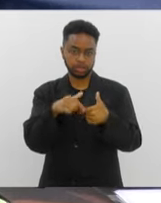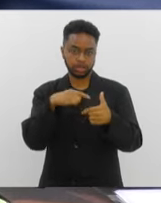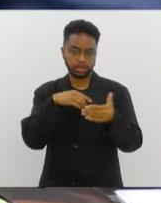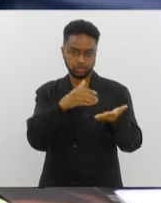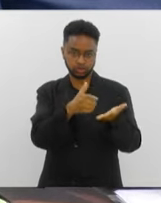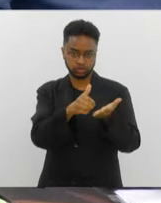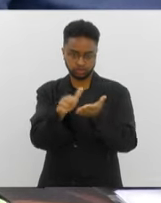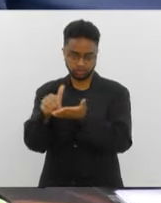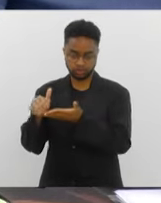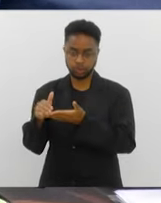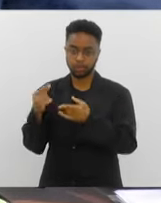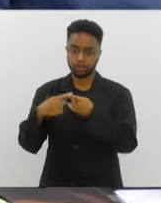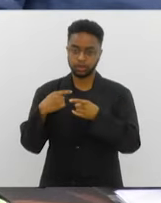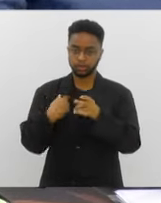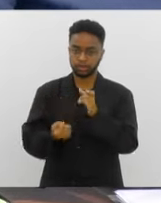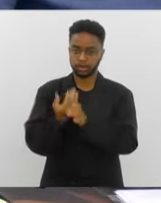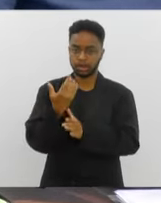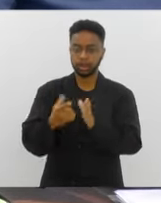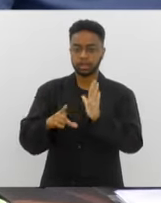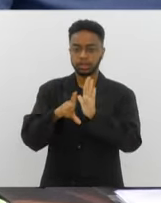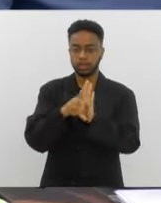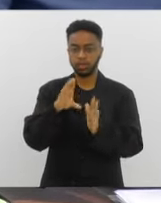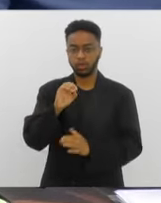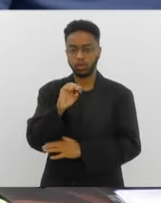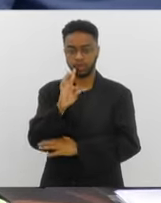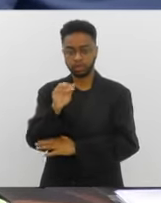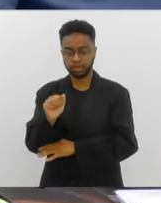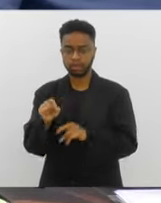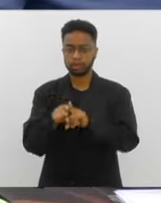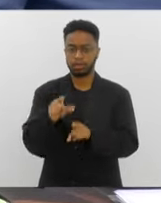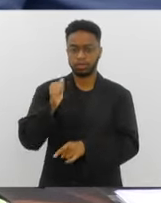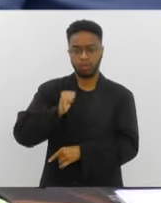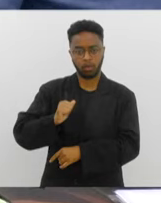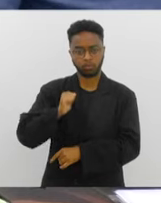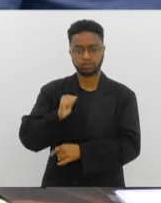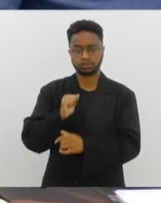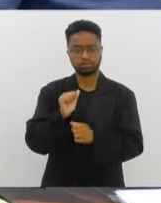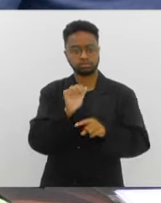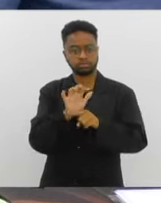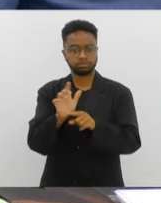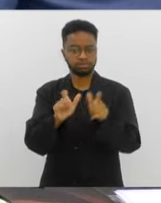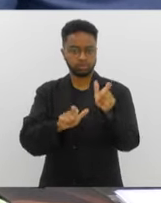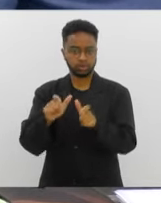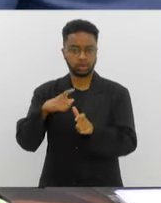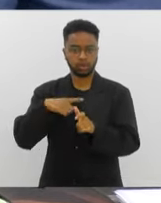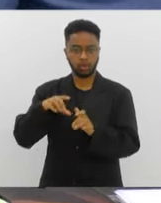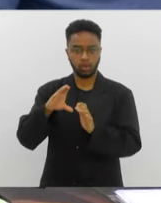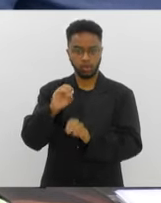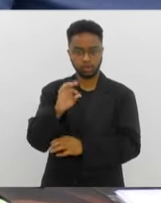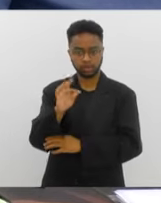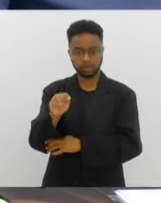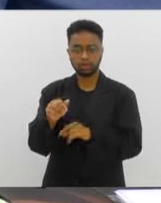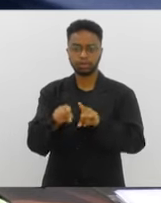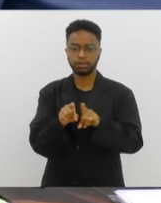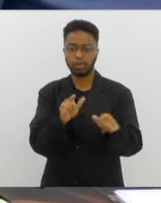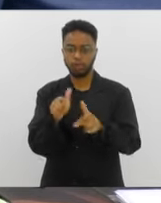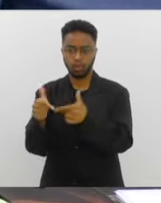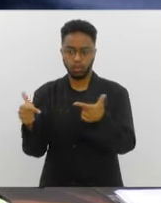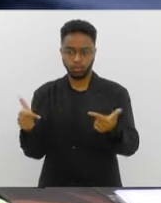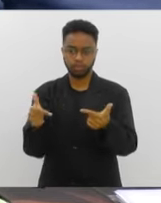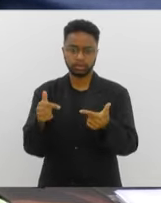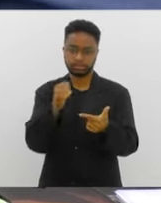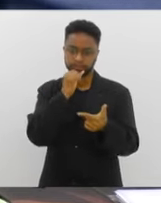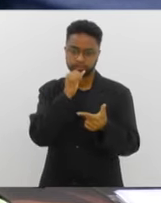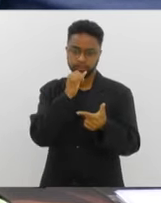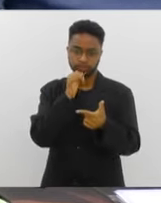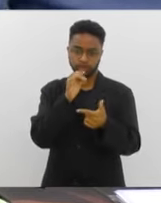né? Sou autor da lei de bolsa para os cotistas e várias outras que a gente fez, coisas, por exemplo, guichês exclusivos para